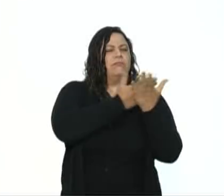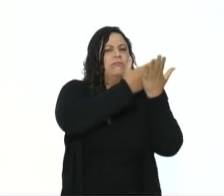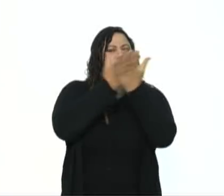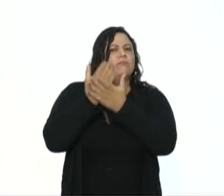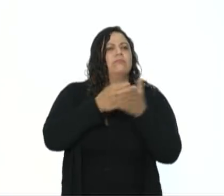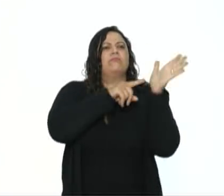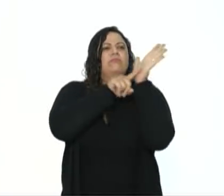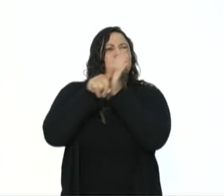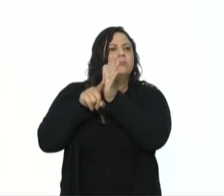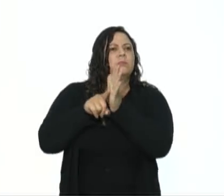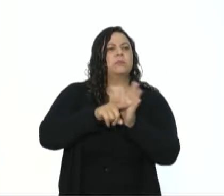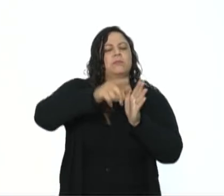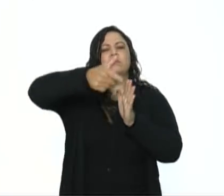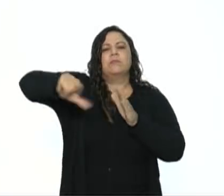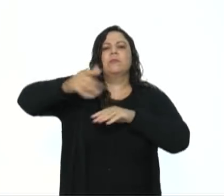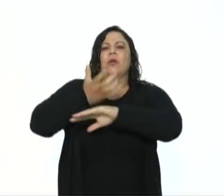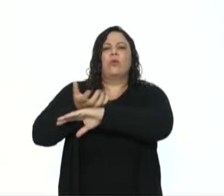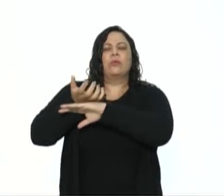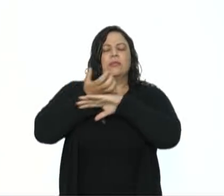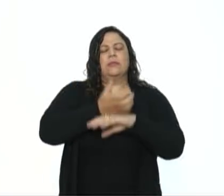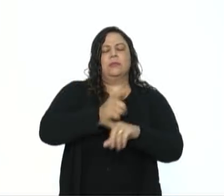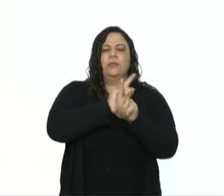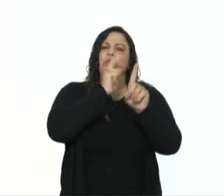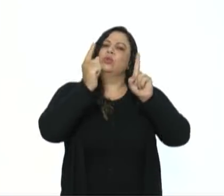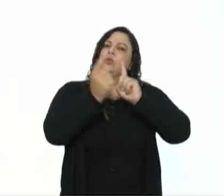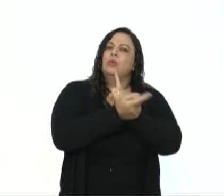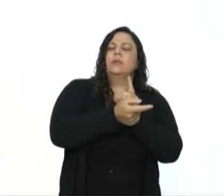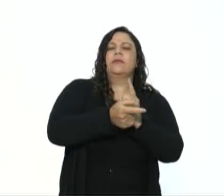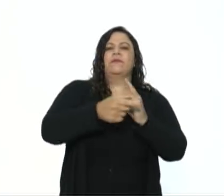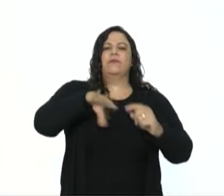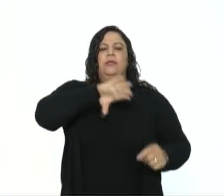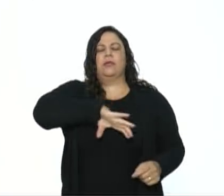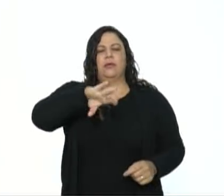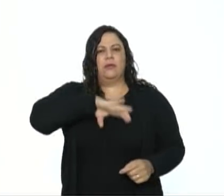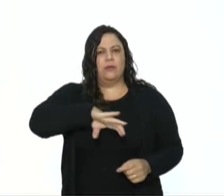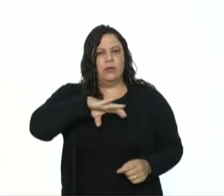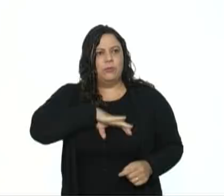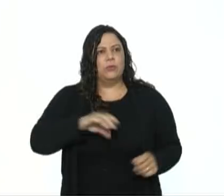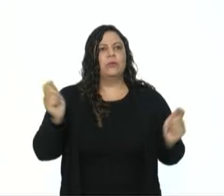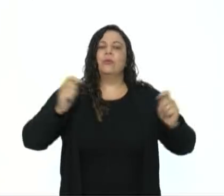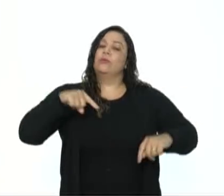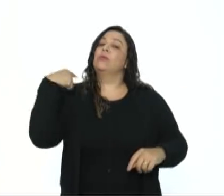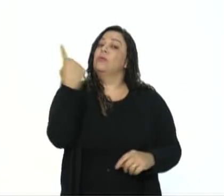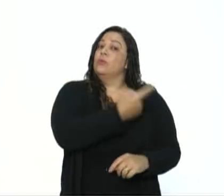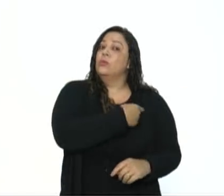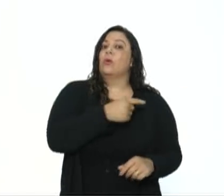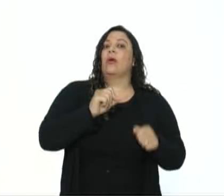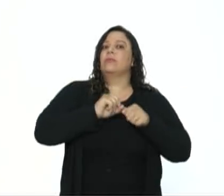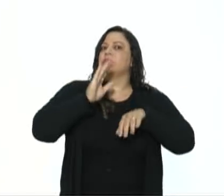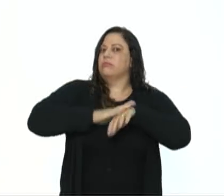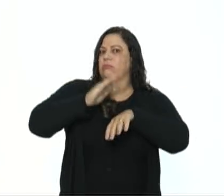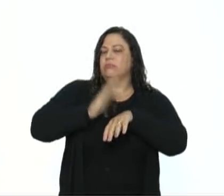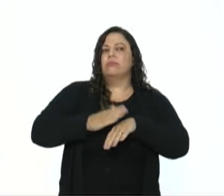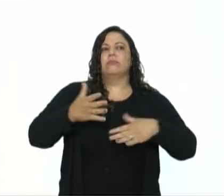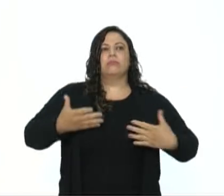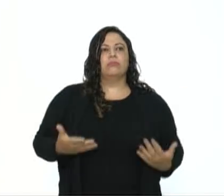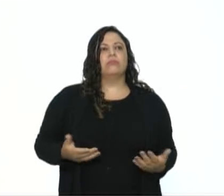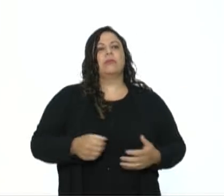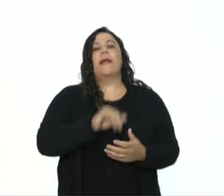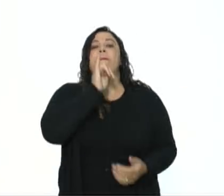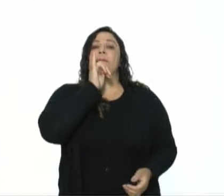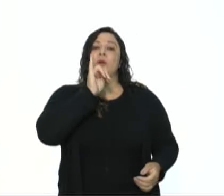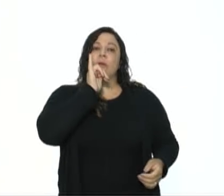outras disciplinas, como geografia e língua portuguesa. É o que nós estamos fazendo, não é isso? Por exemplo,